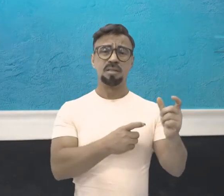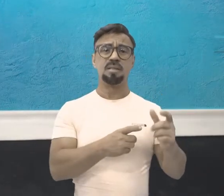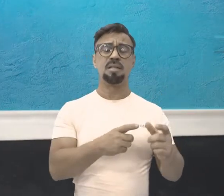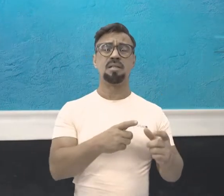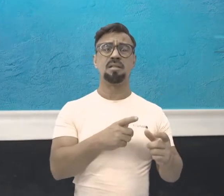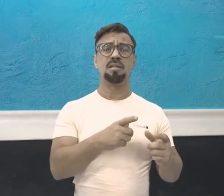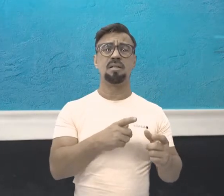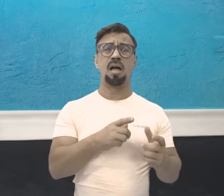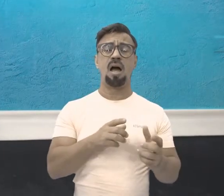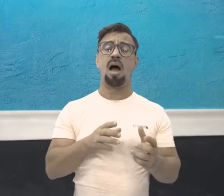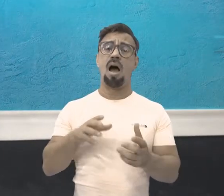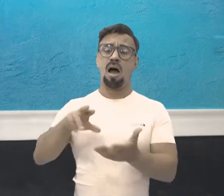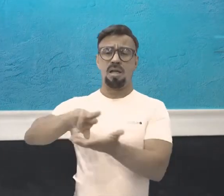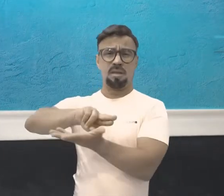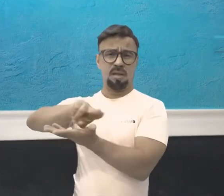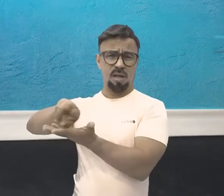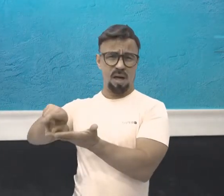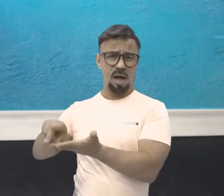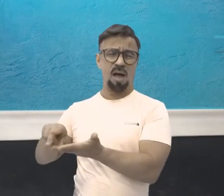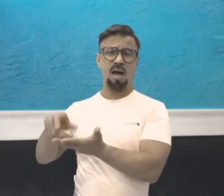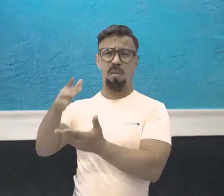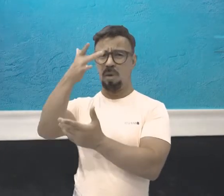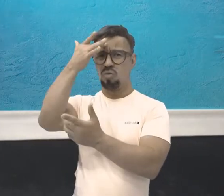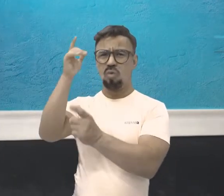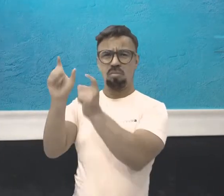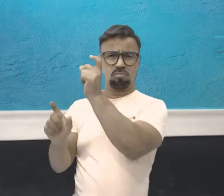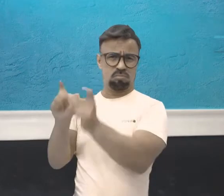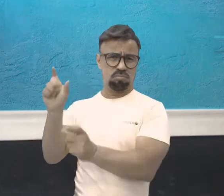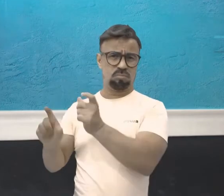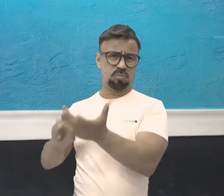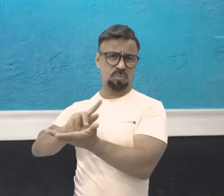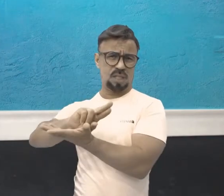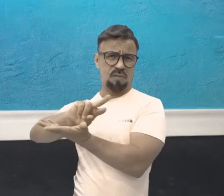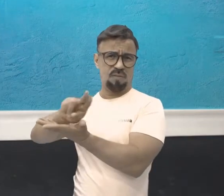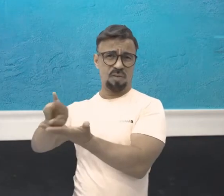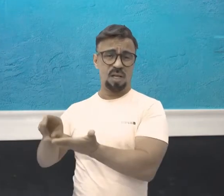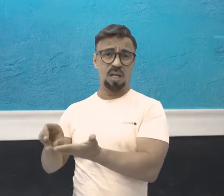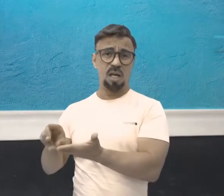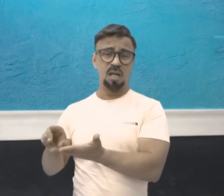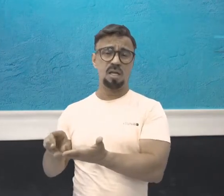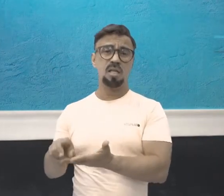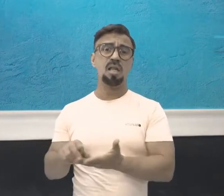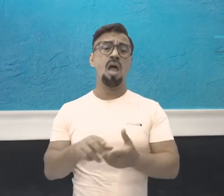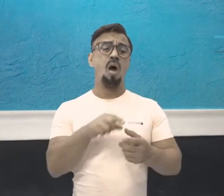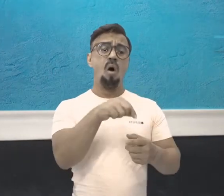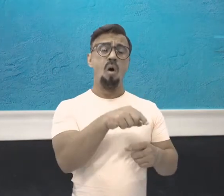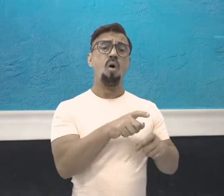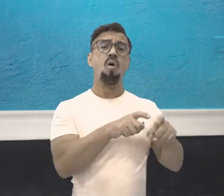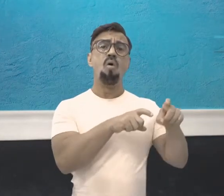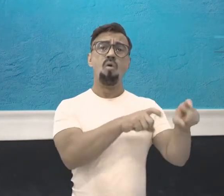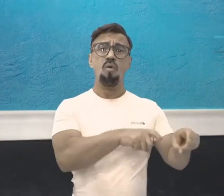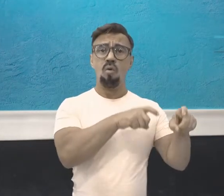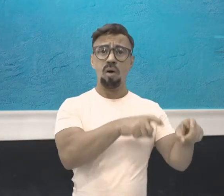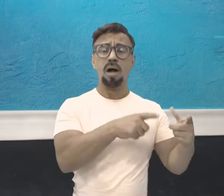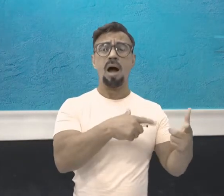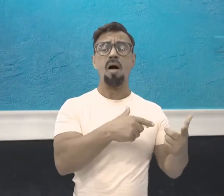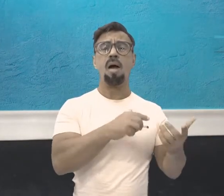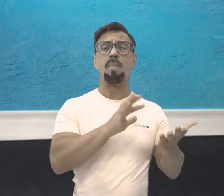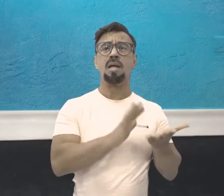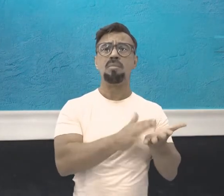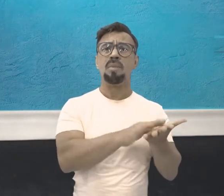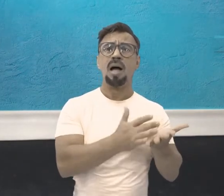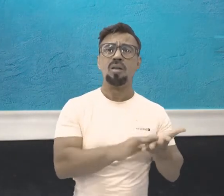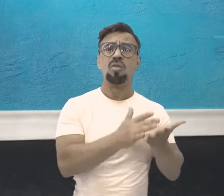O maracatu nação tem vários personagens, como eu citei aqui. O maracatu rural, ele preza mais pelos batuques,